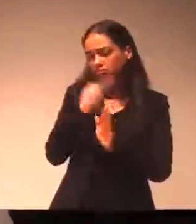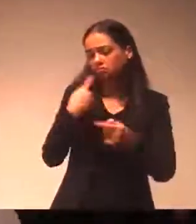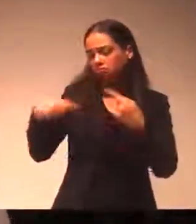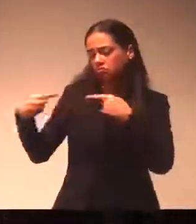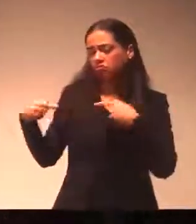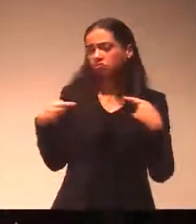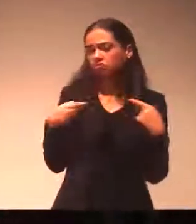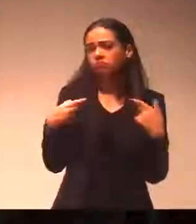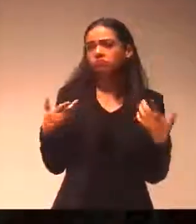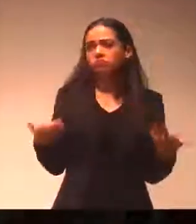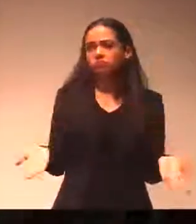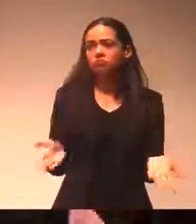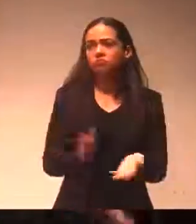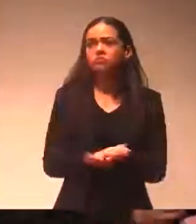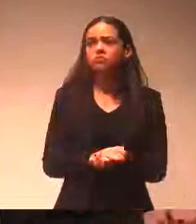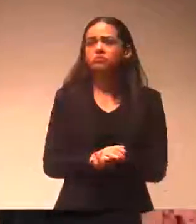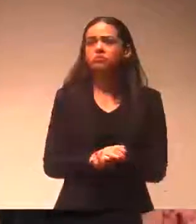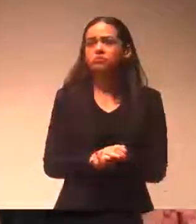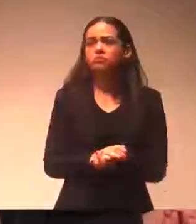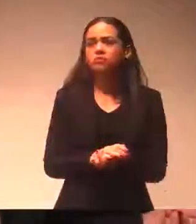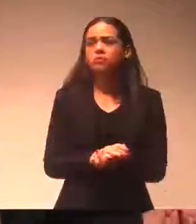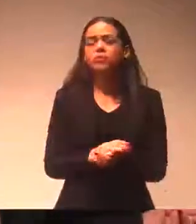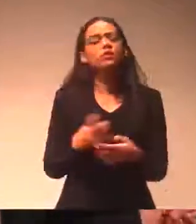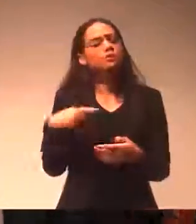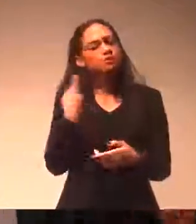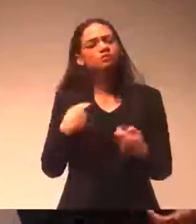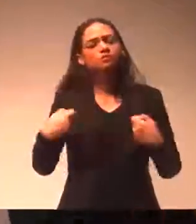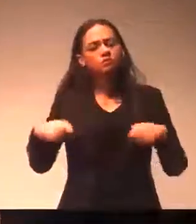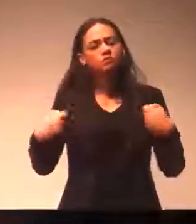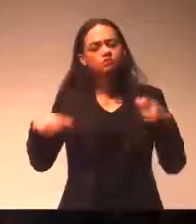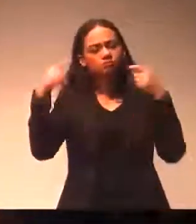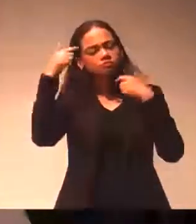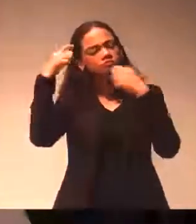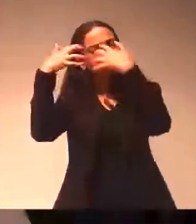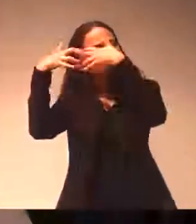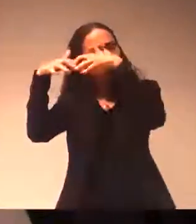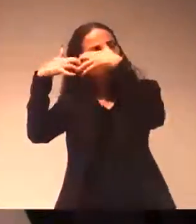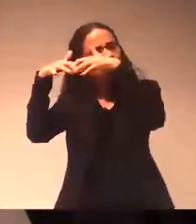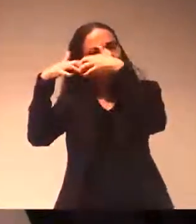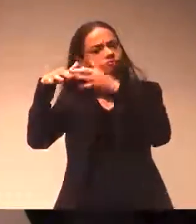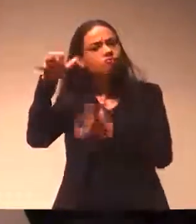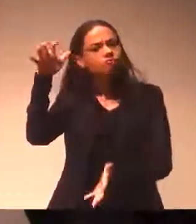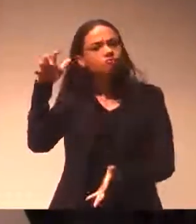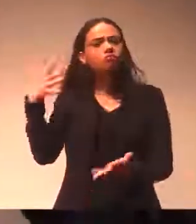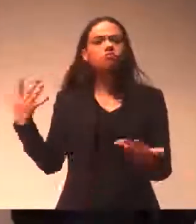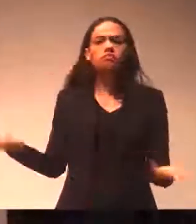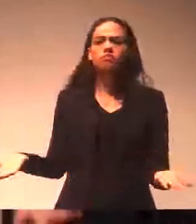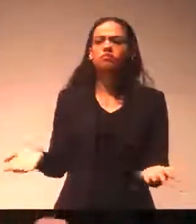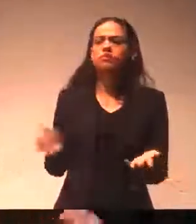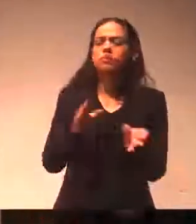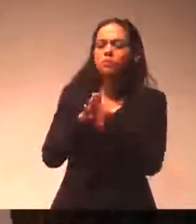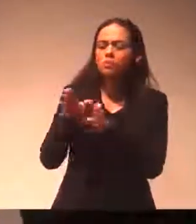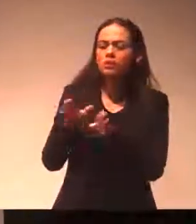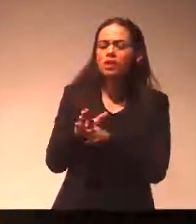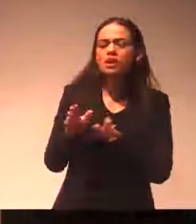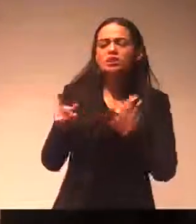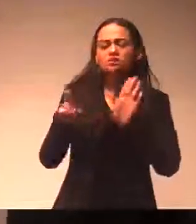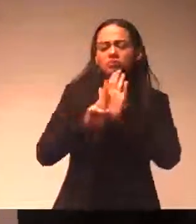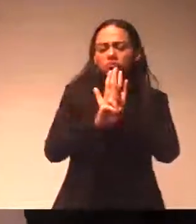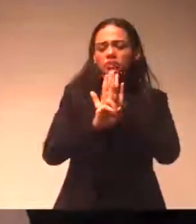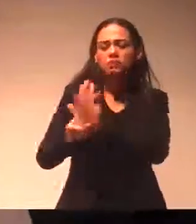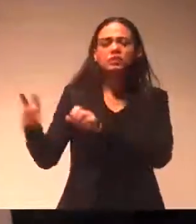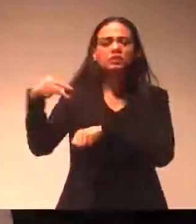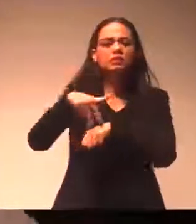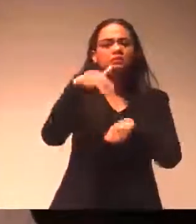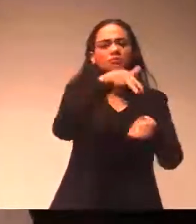não dissolva, permitindo de forma... mas que a gente amplie, permitindo que os conselhos, enfim, existem